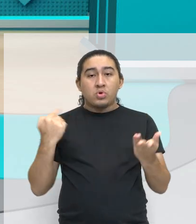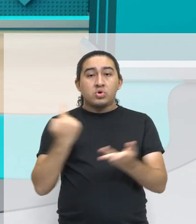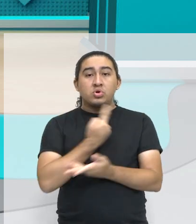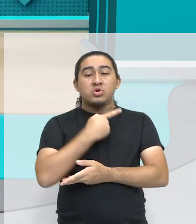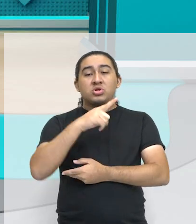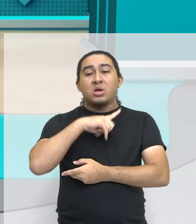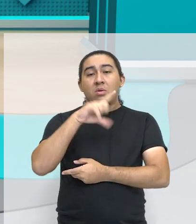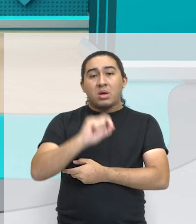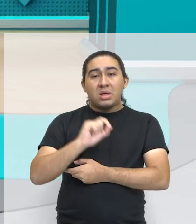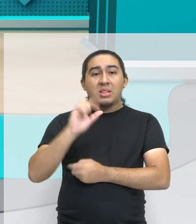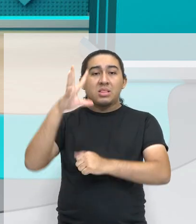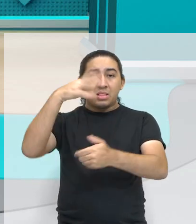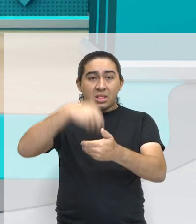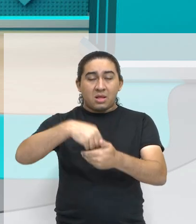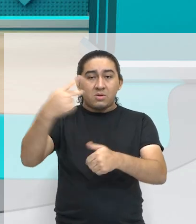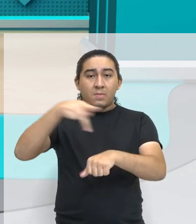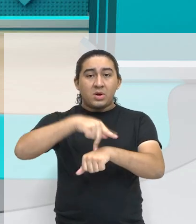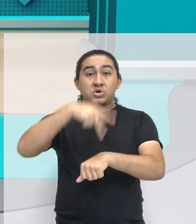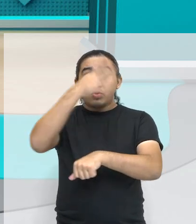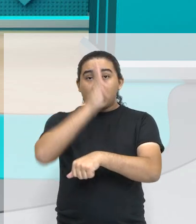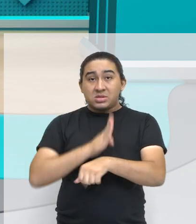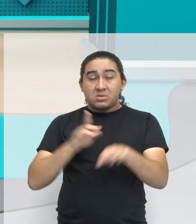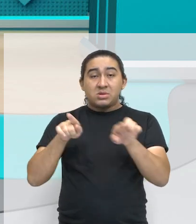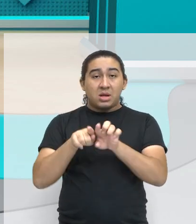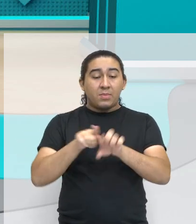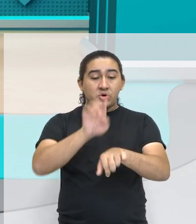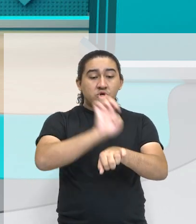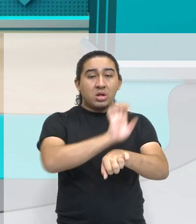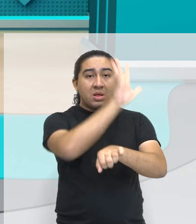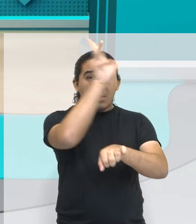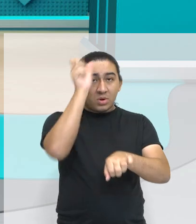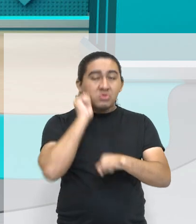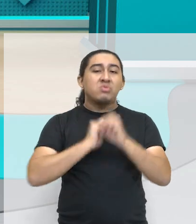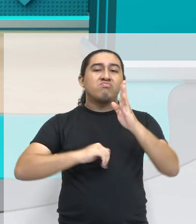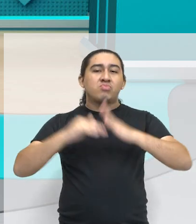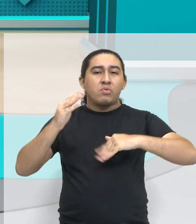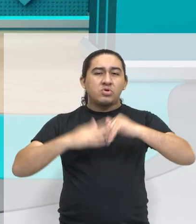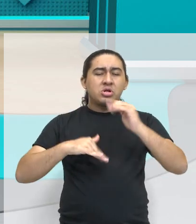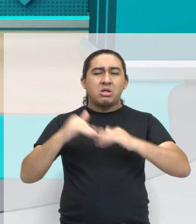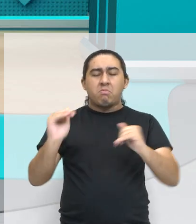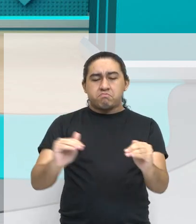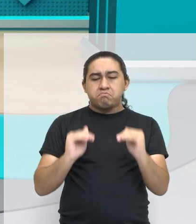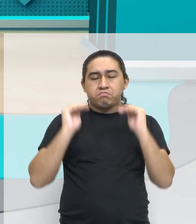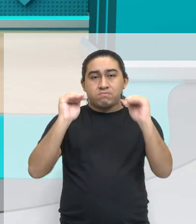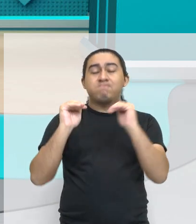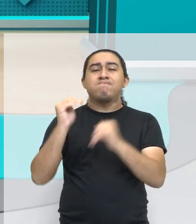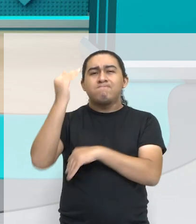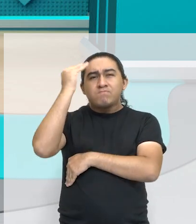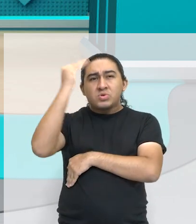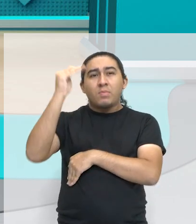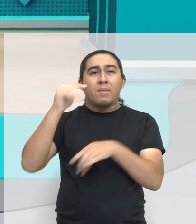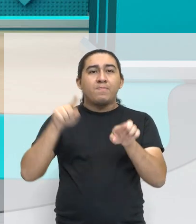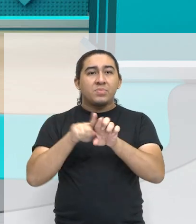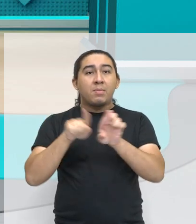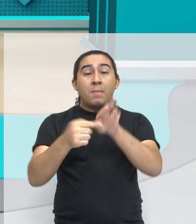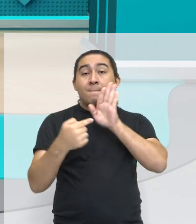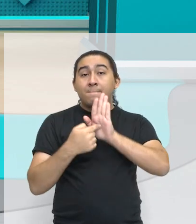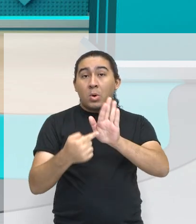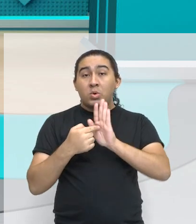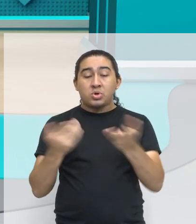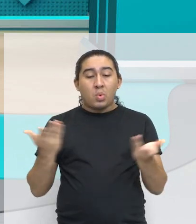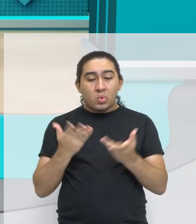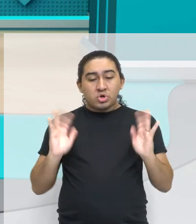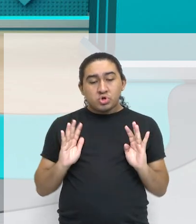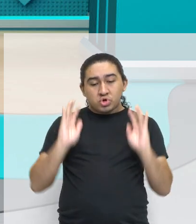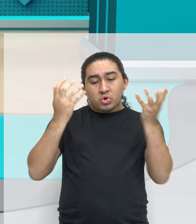temos no Brasil e aqui no Amazonas profissionais de alto nível e que se apresentam